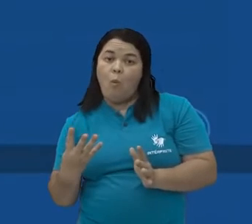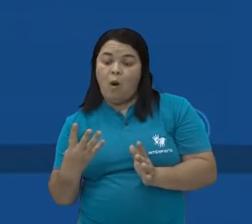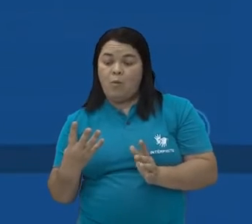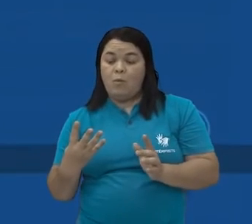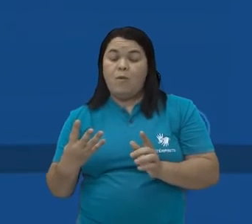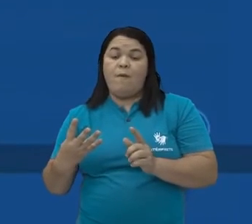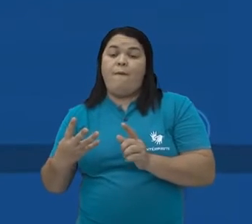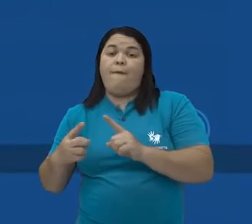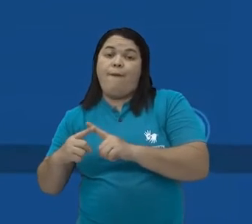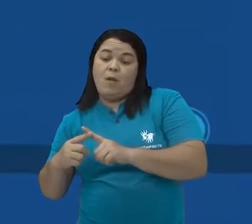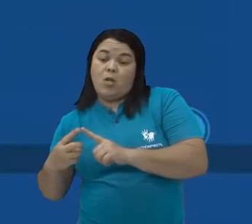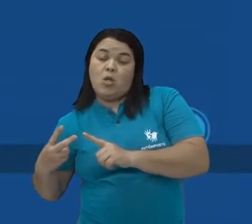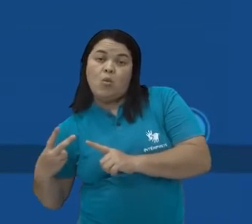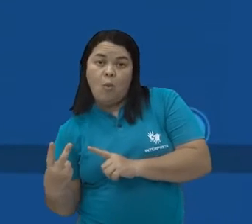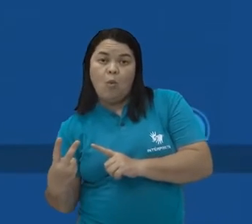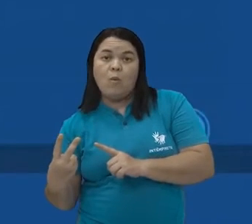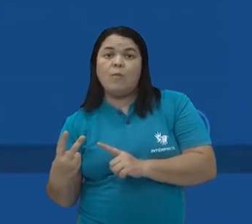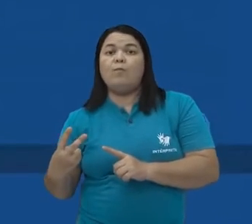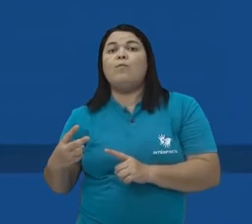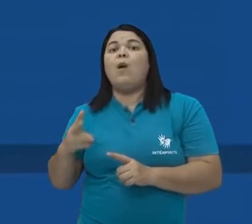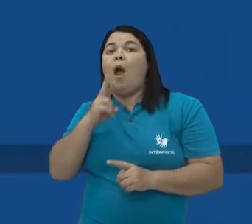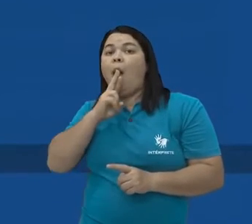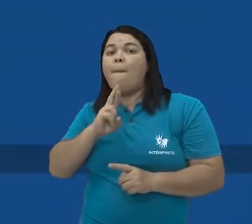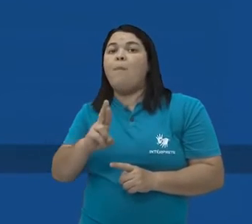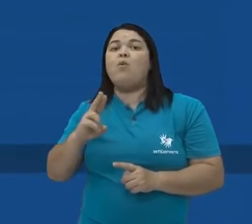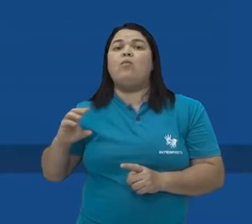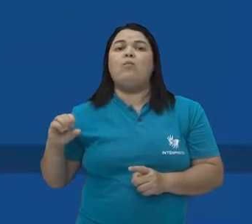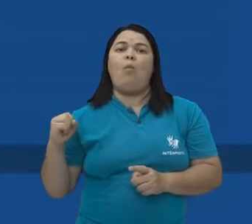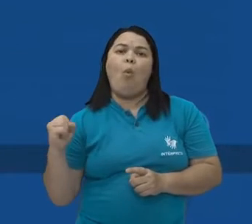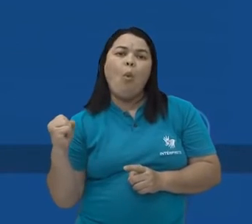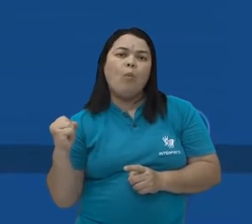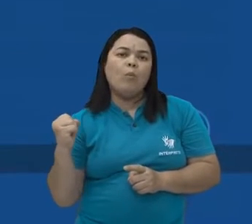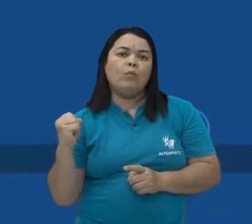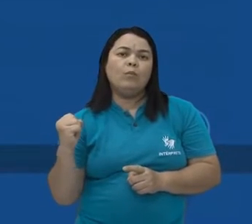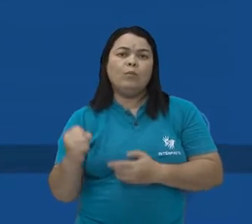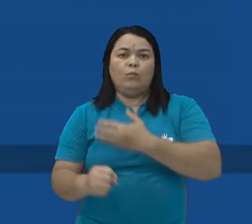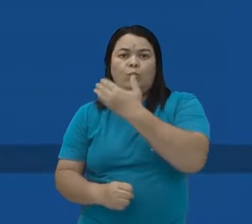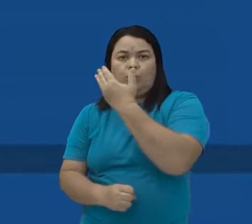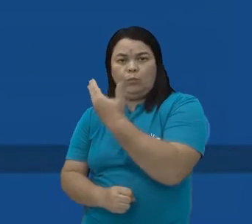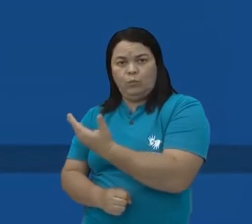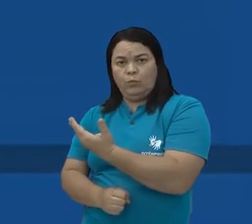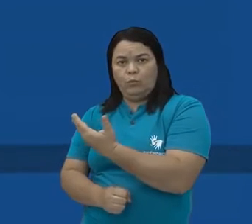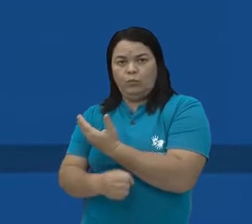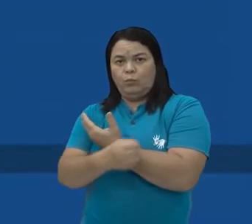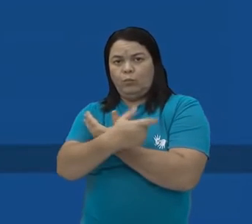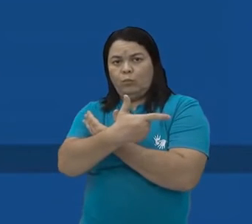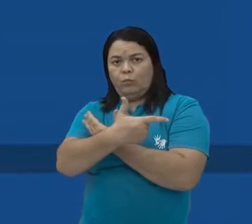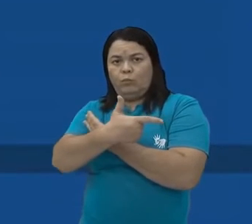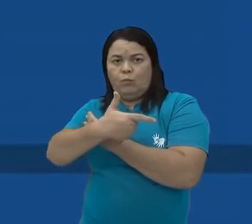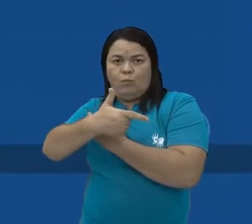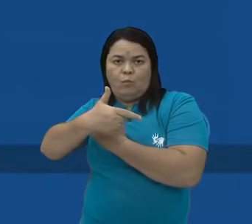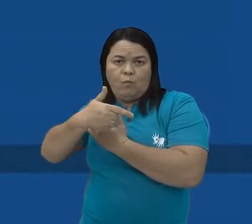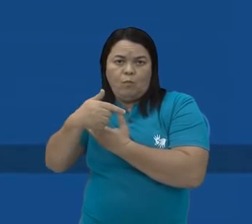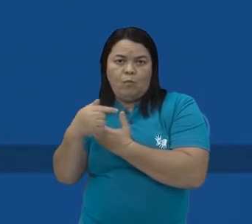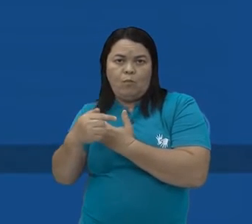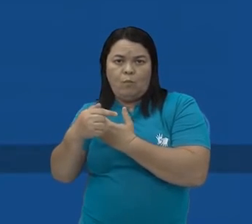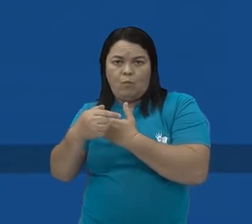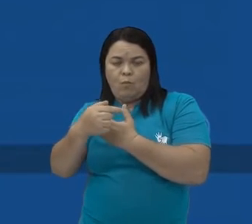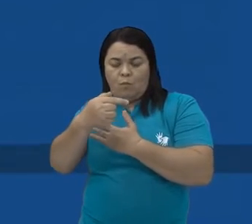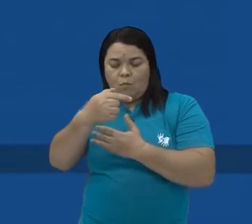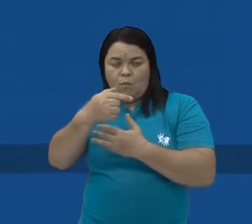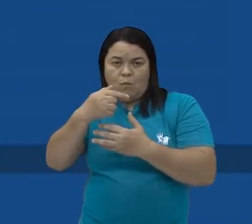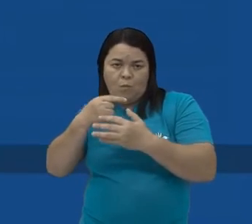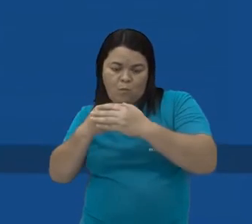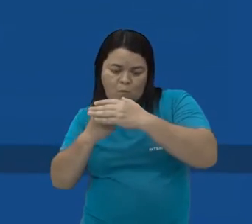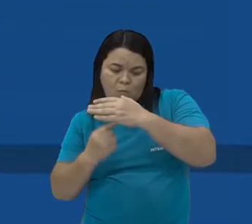8. Por esse motivo, o resultado do nosso segundo exemplo é igual a 27/8.